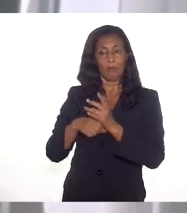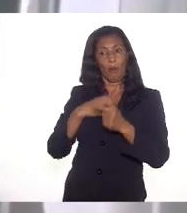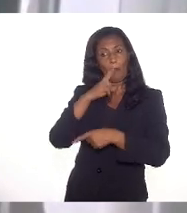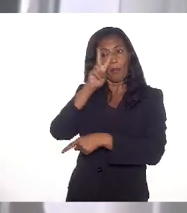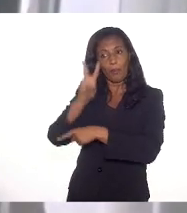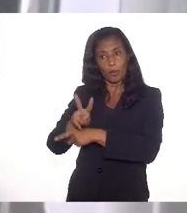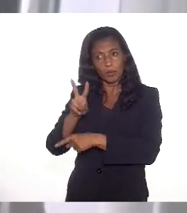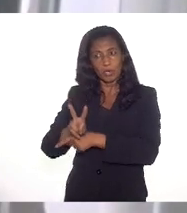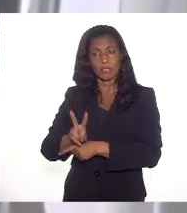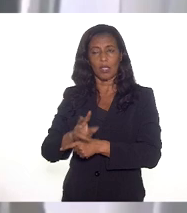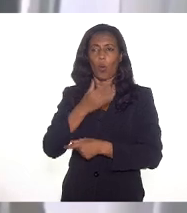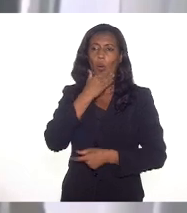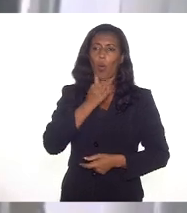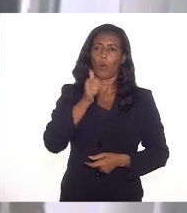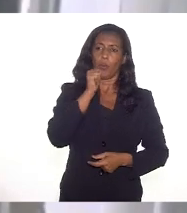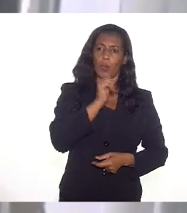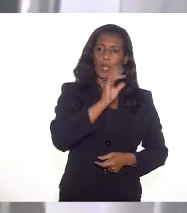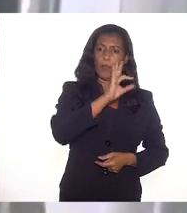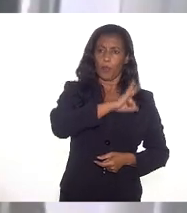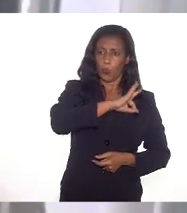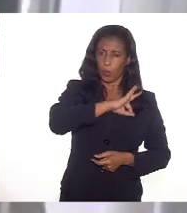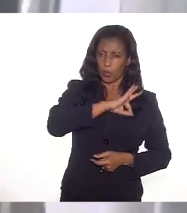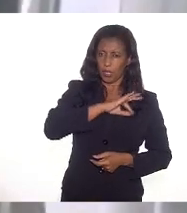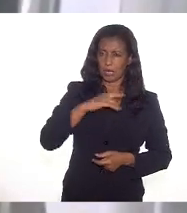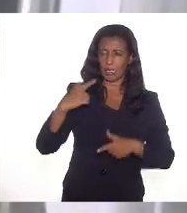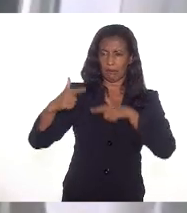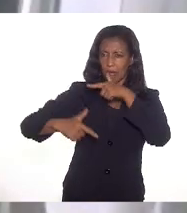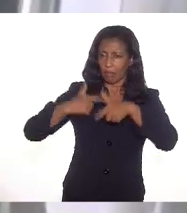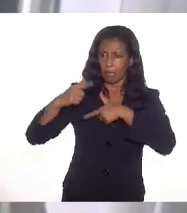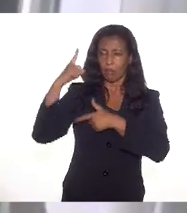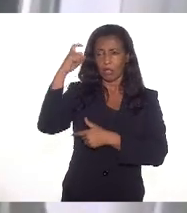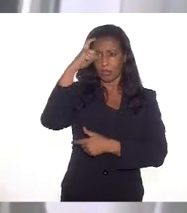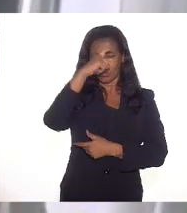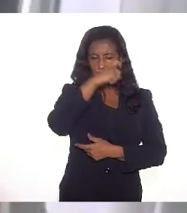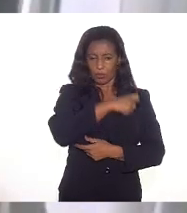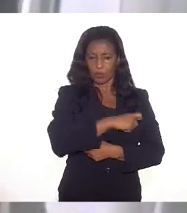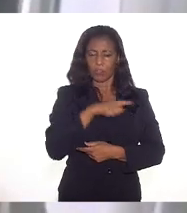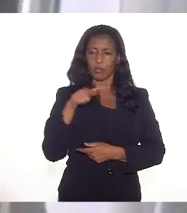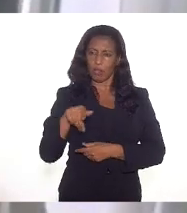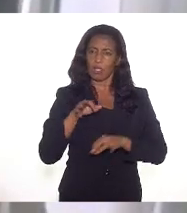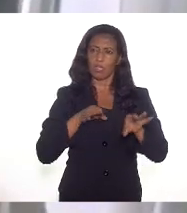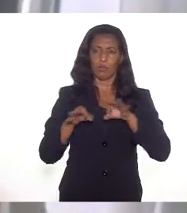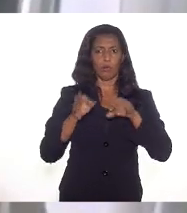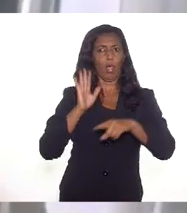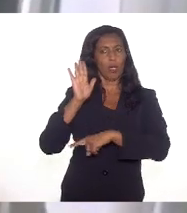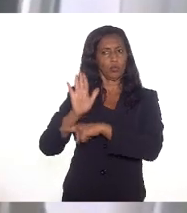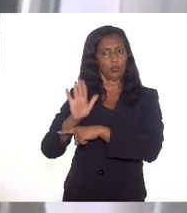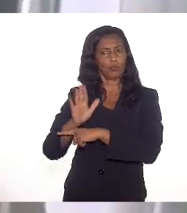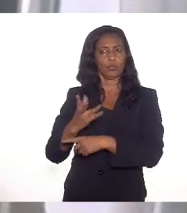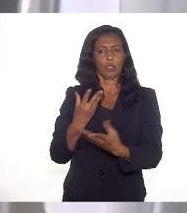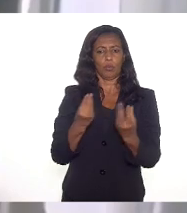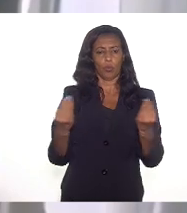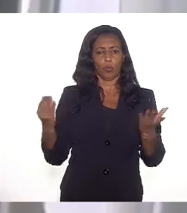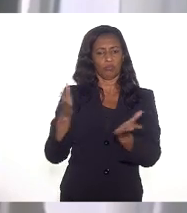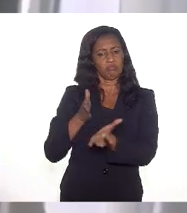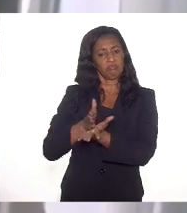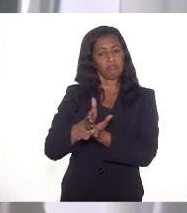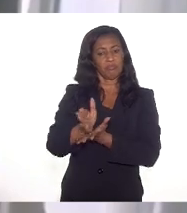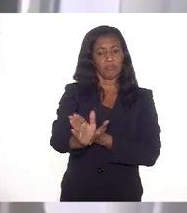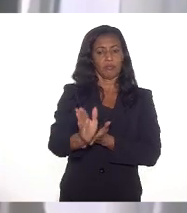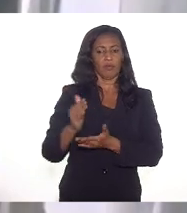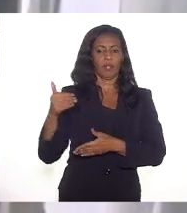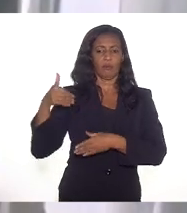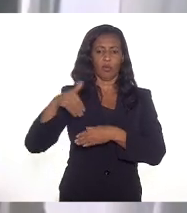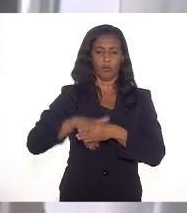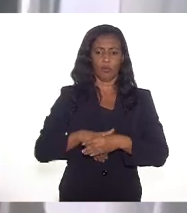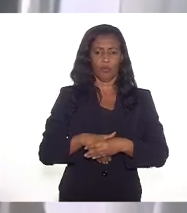policiais, homens e mulheres, que fazem um trabalho difícil e se arriscam muito, esse projeto contribui muito nessa direção. Portanto, voto